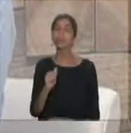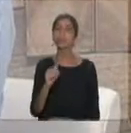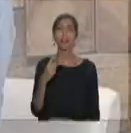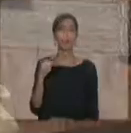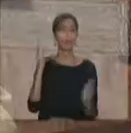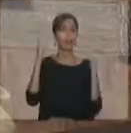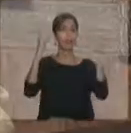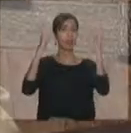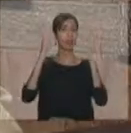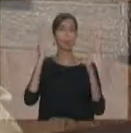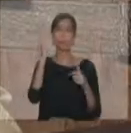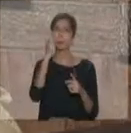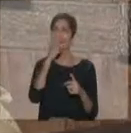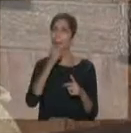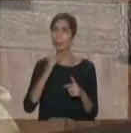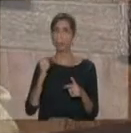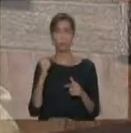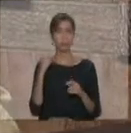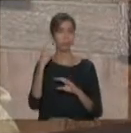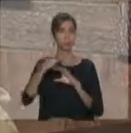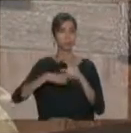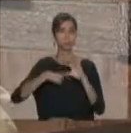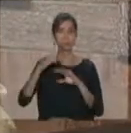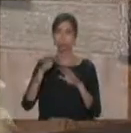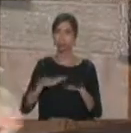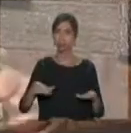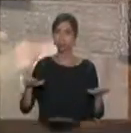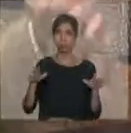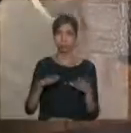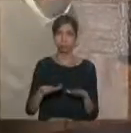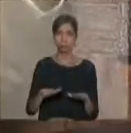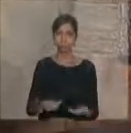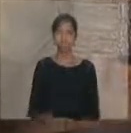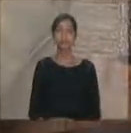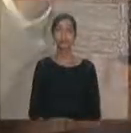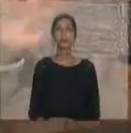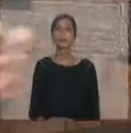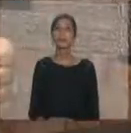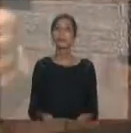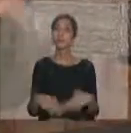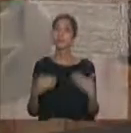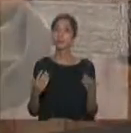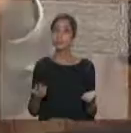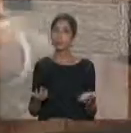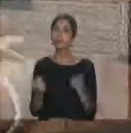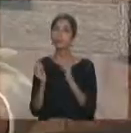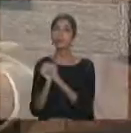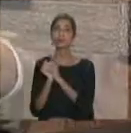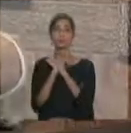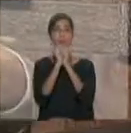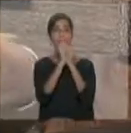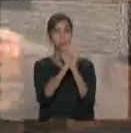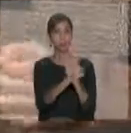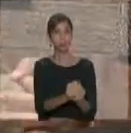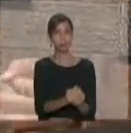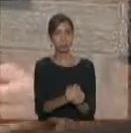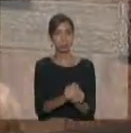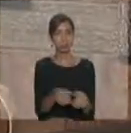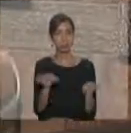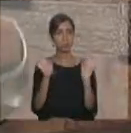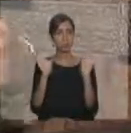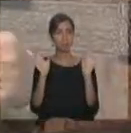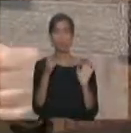Uma rainha da beleza universal. É verdade. Não é? E aí fomos nós no